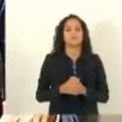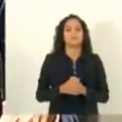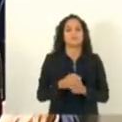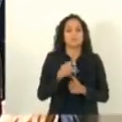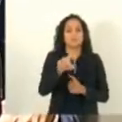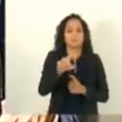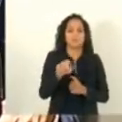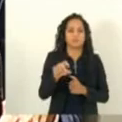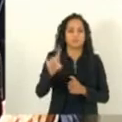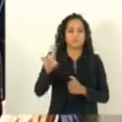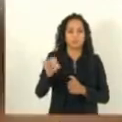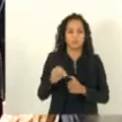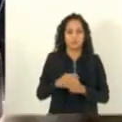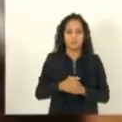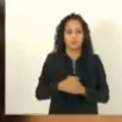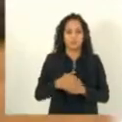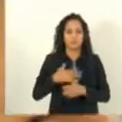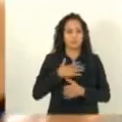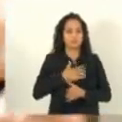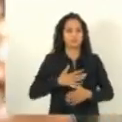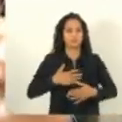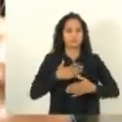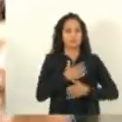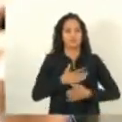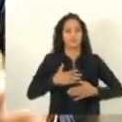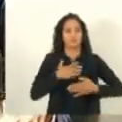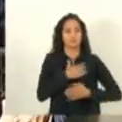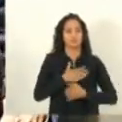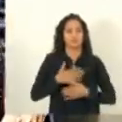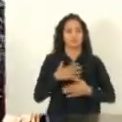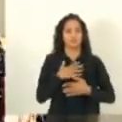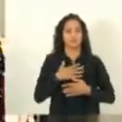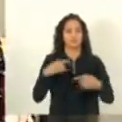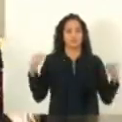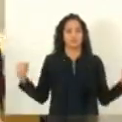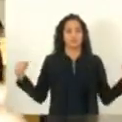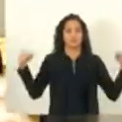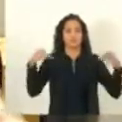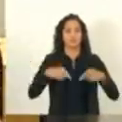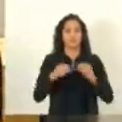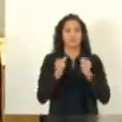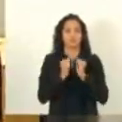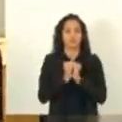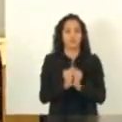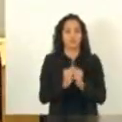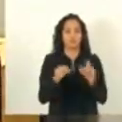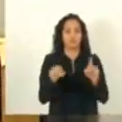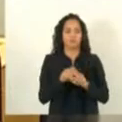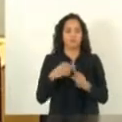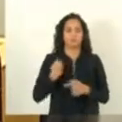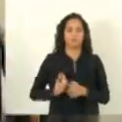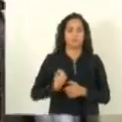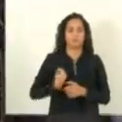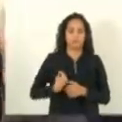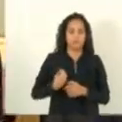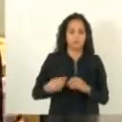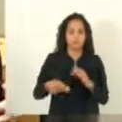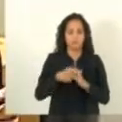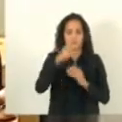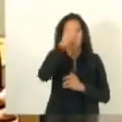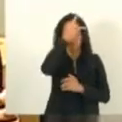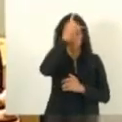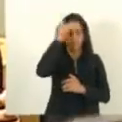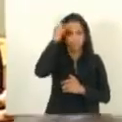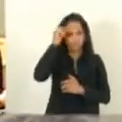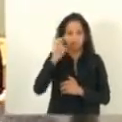Xodó, é um prazer recebê-los aqui junto conosco. Gostaria de registrar também a presença do prefeito de São